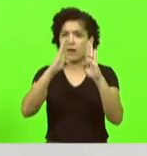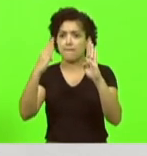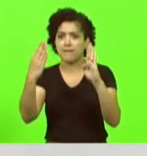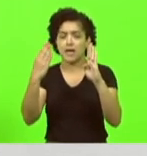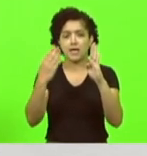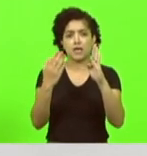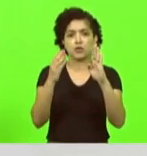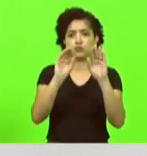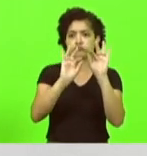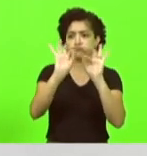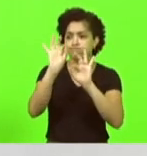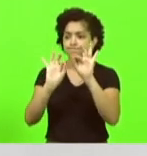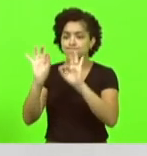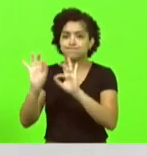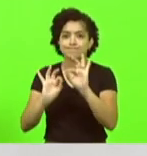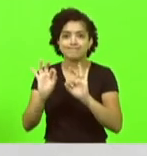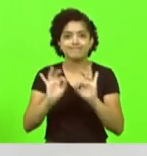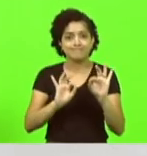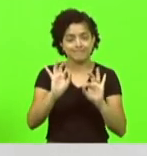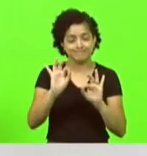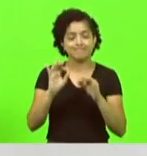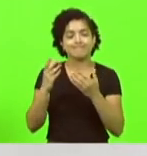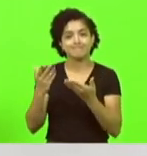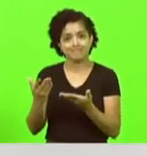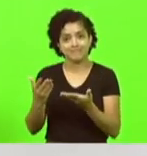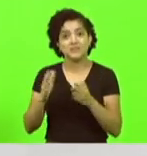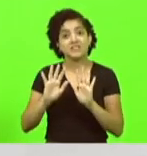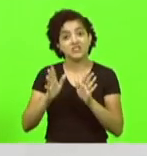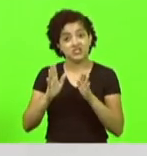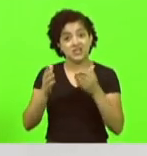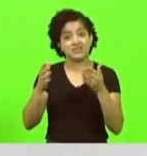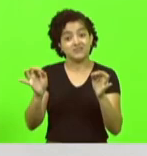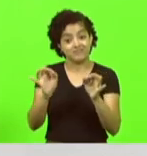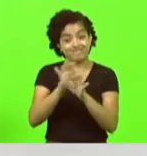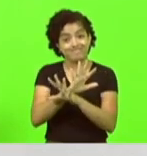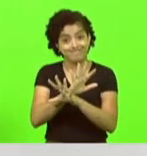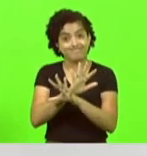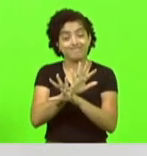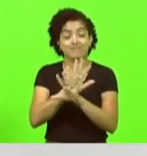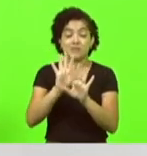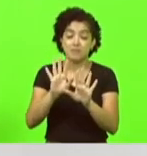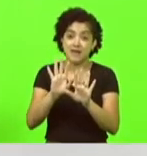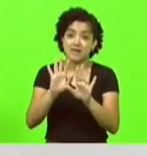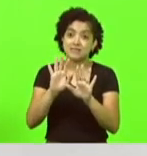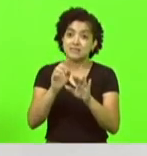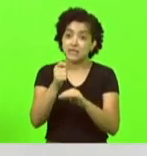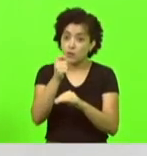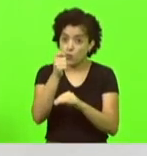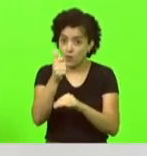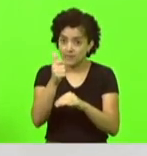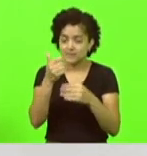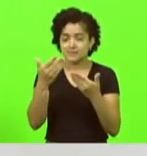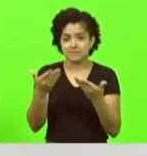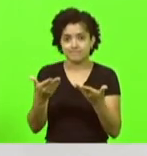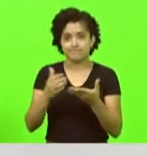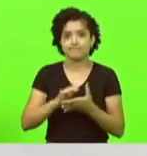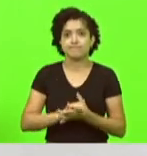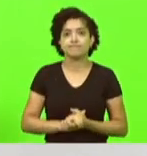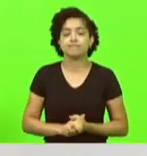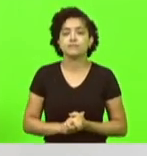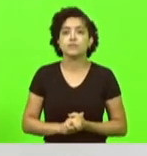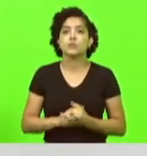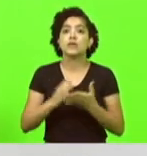das marcas da morosidade da máquina pública já deveria estar pronto ainda na metade do ano que passou